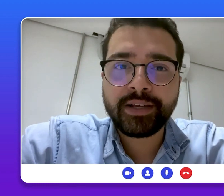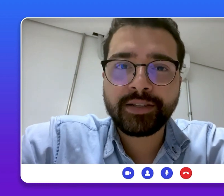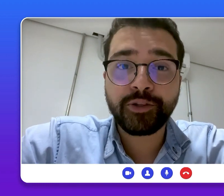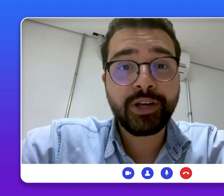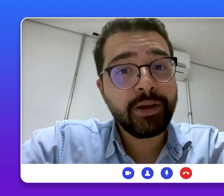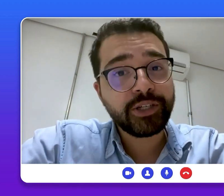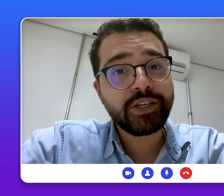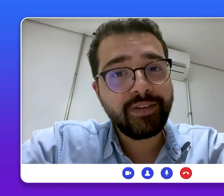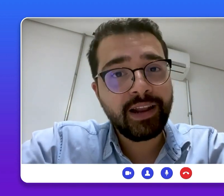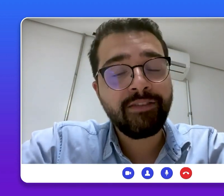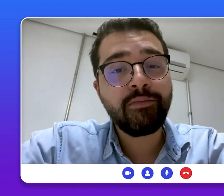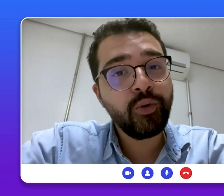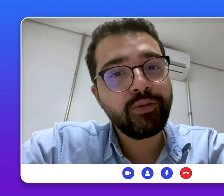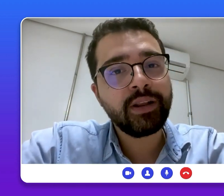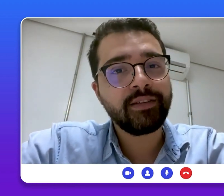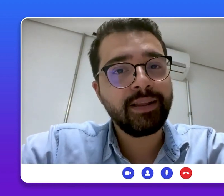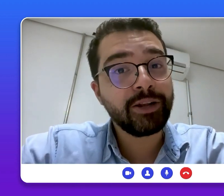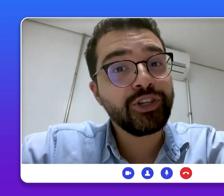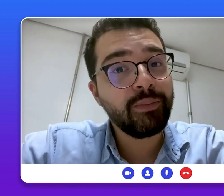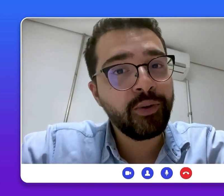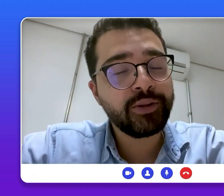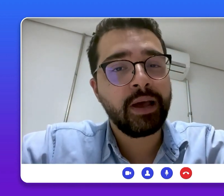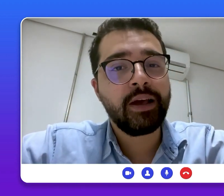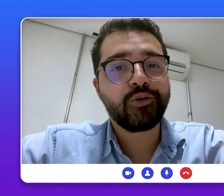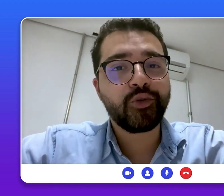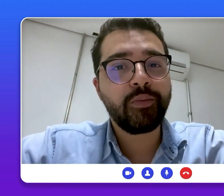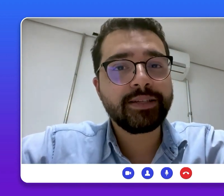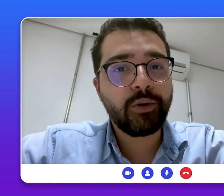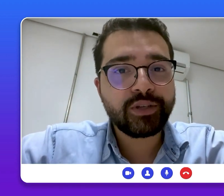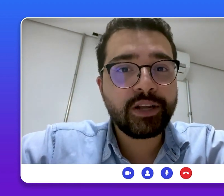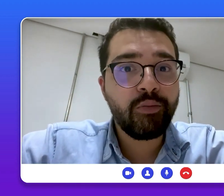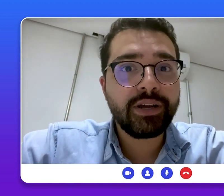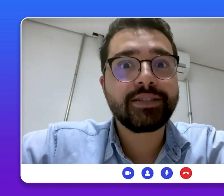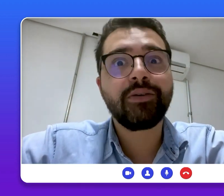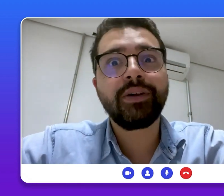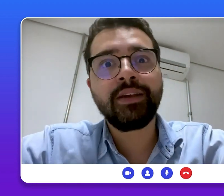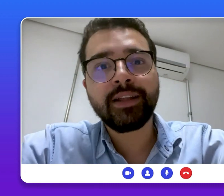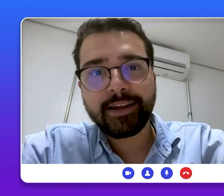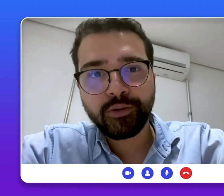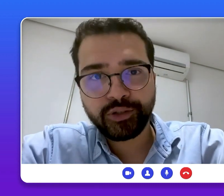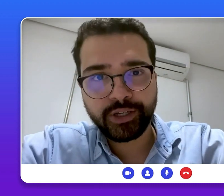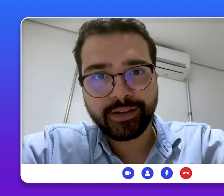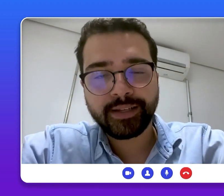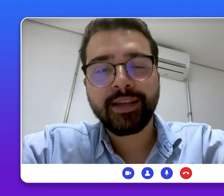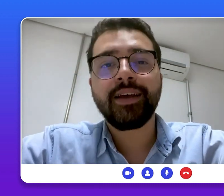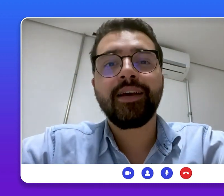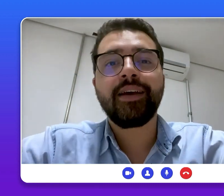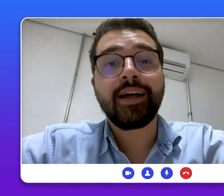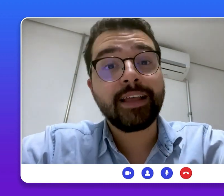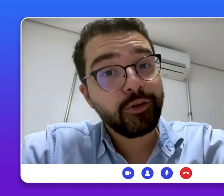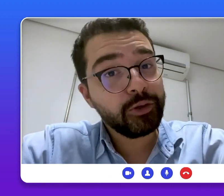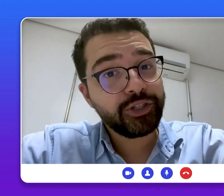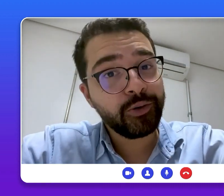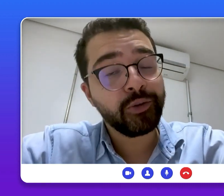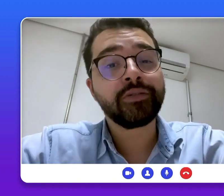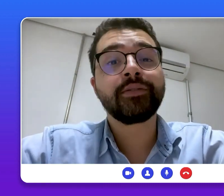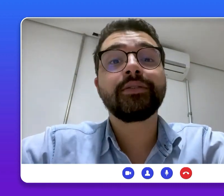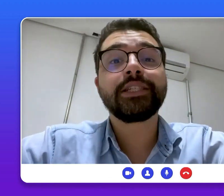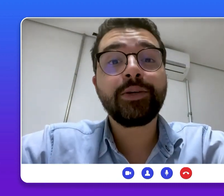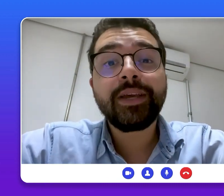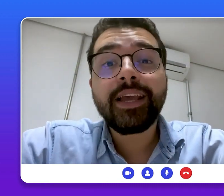como fazer o uso adequado delas. Agora, professora, só para a gente encerrar aqui o nosso papo, como é que a senhora vê, com base nas